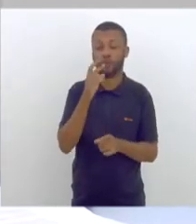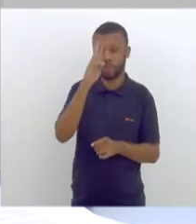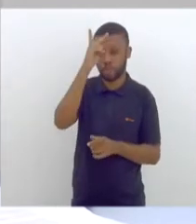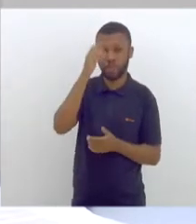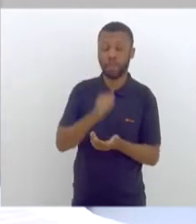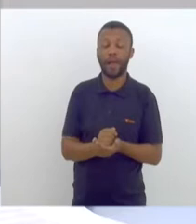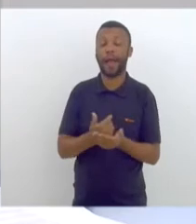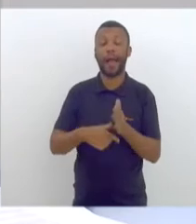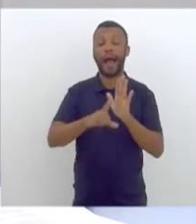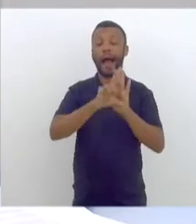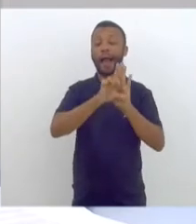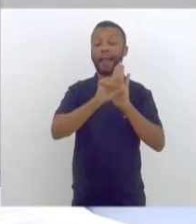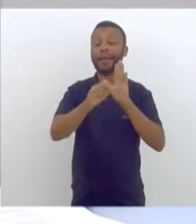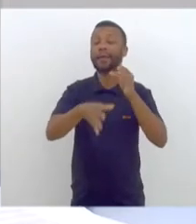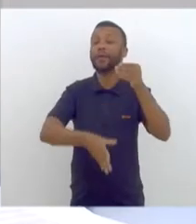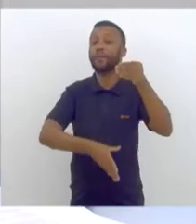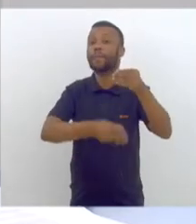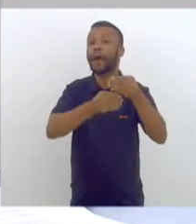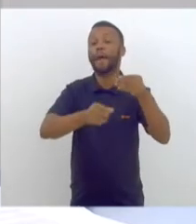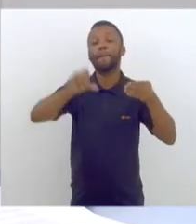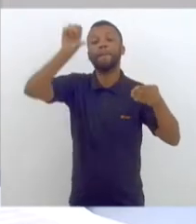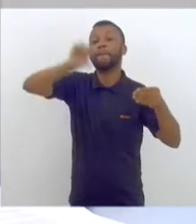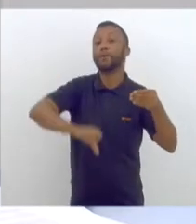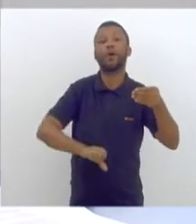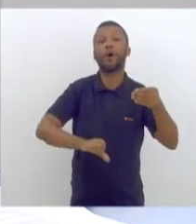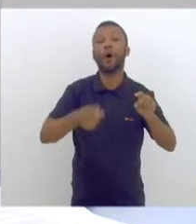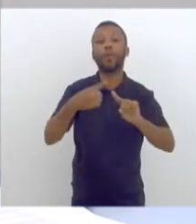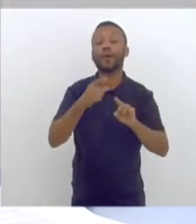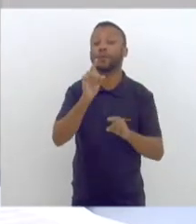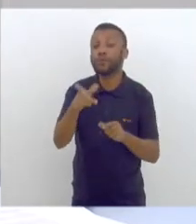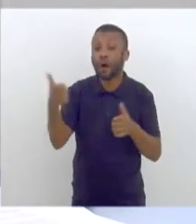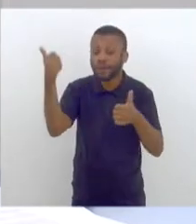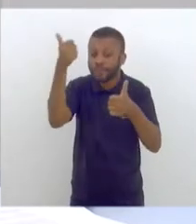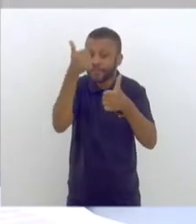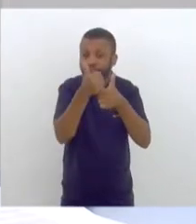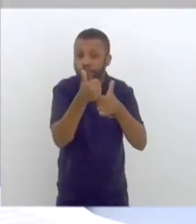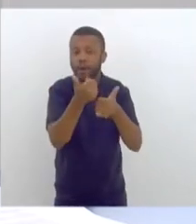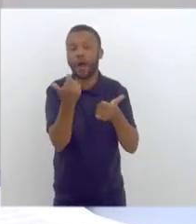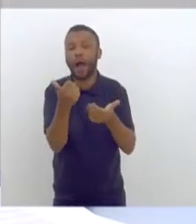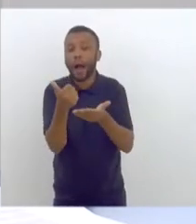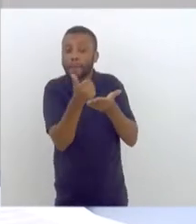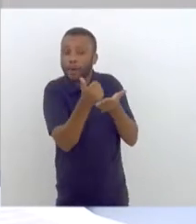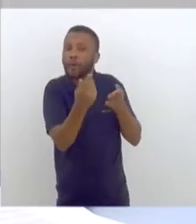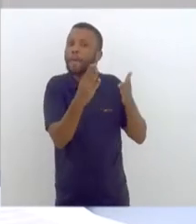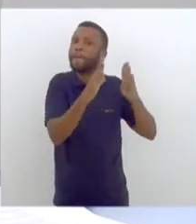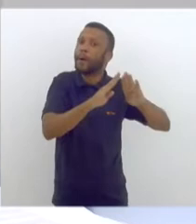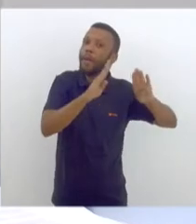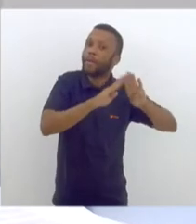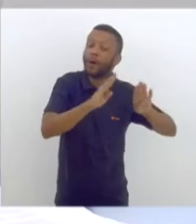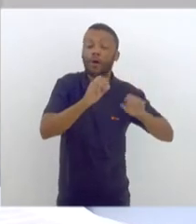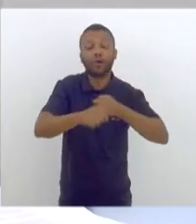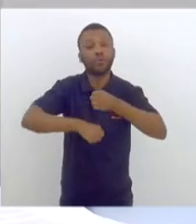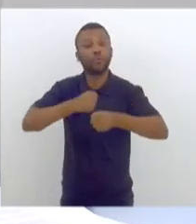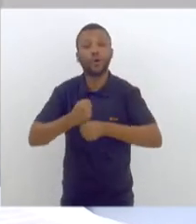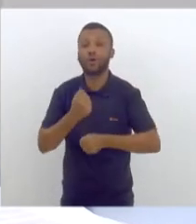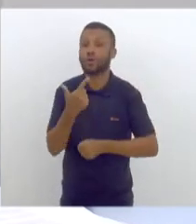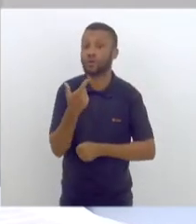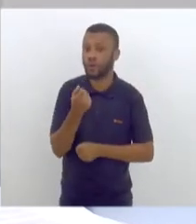complementar é pior ainda porque só tem compensação em 22